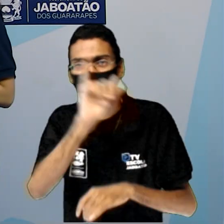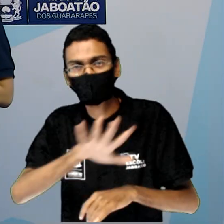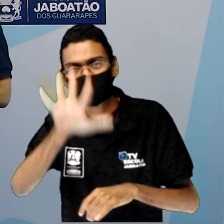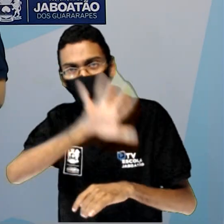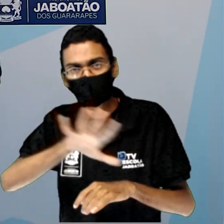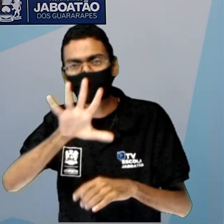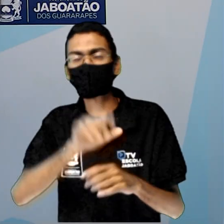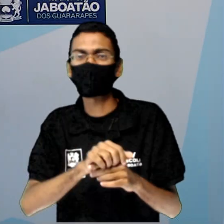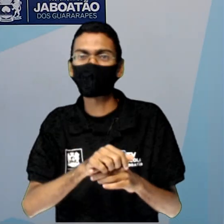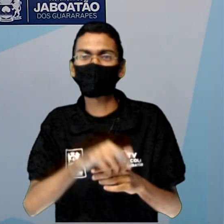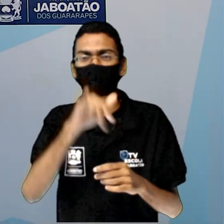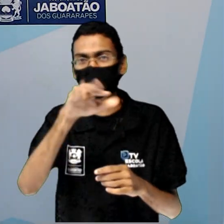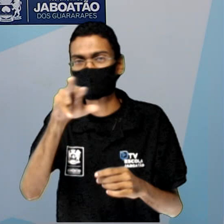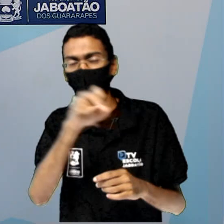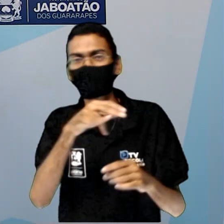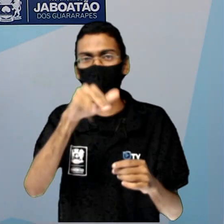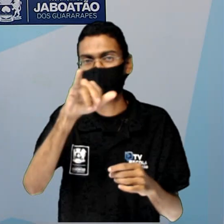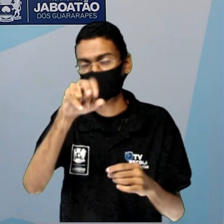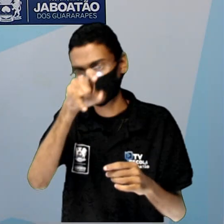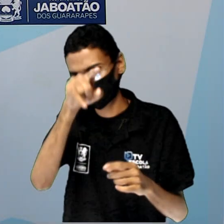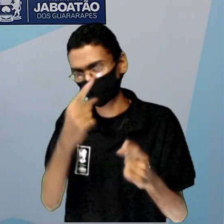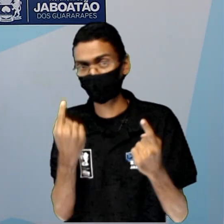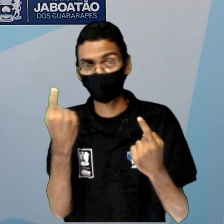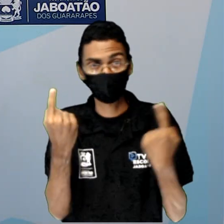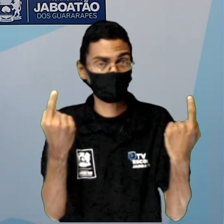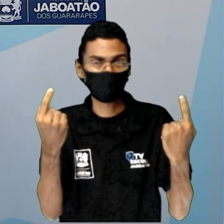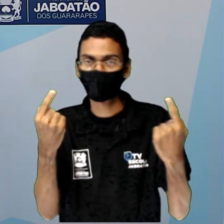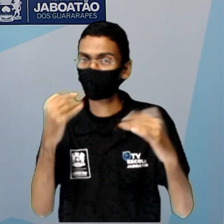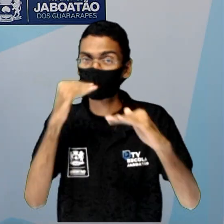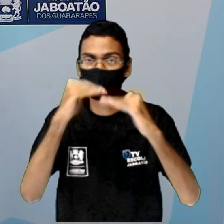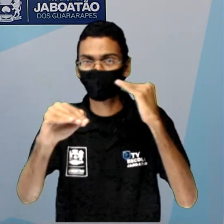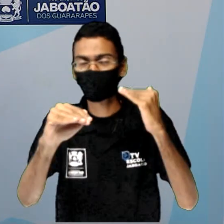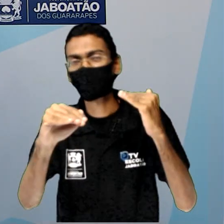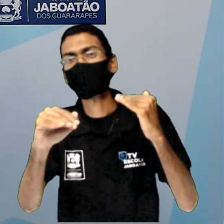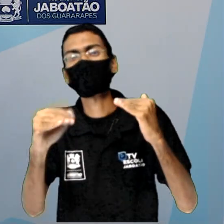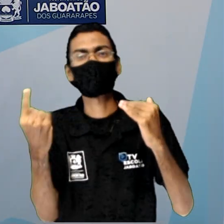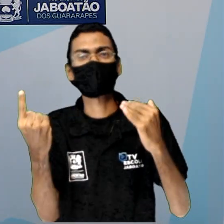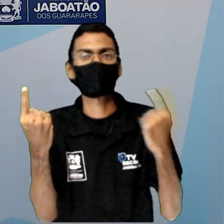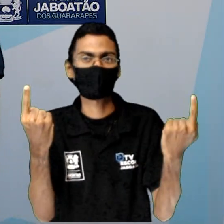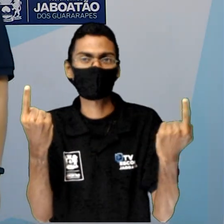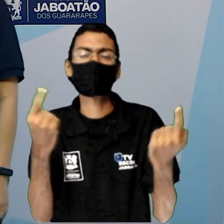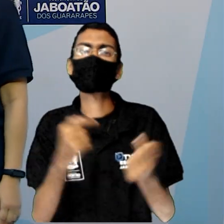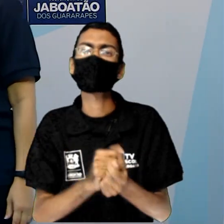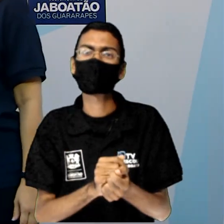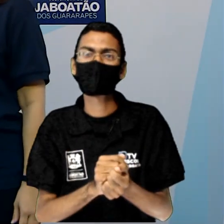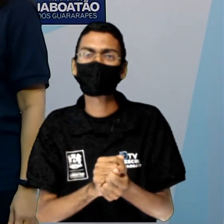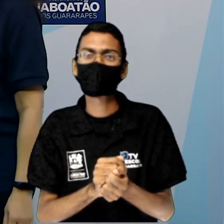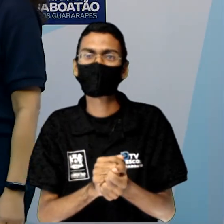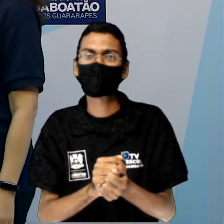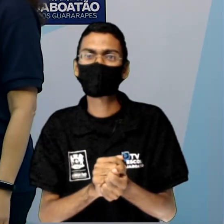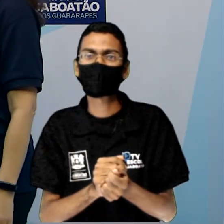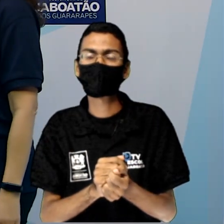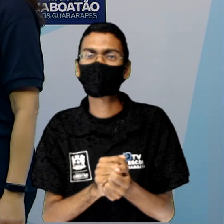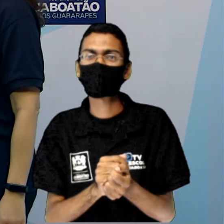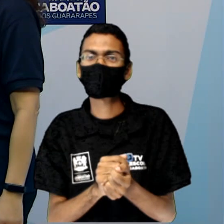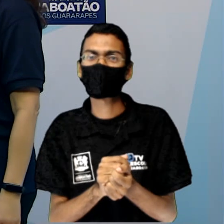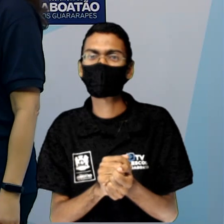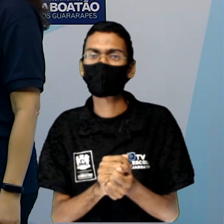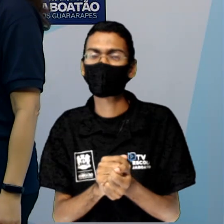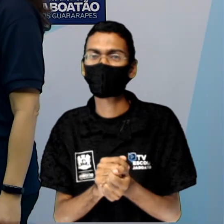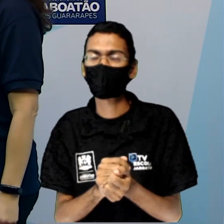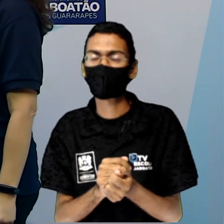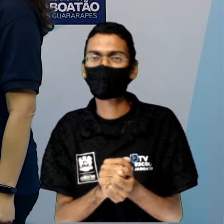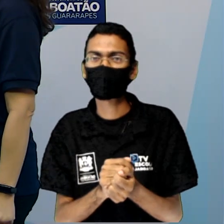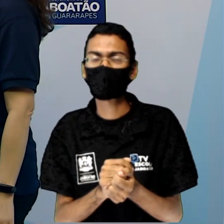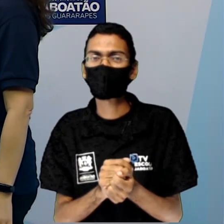a outra. Se a gente usa a negação no passado, o verbo volta para a forma do infinitivo.